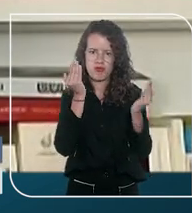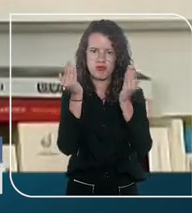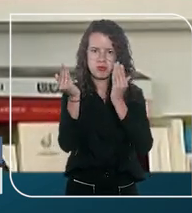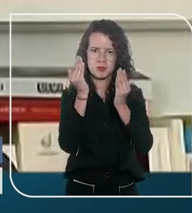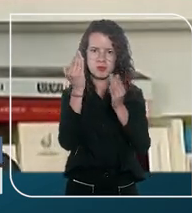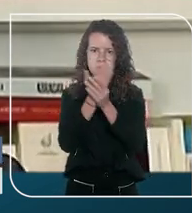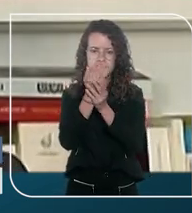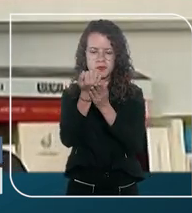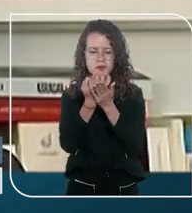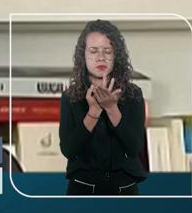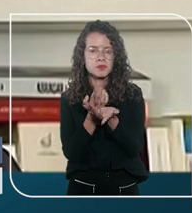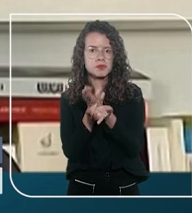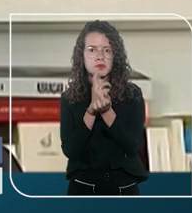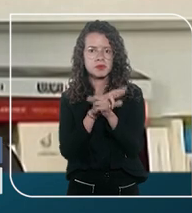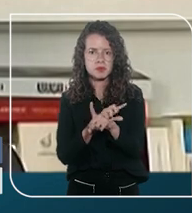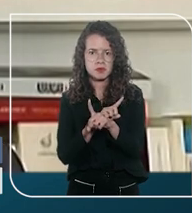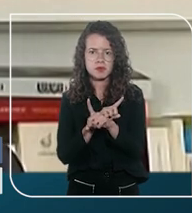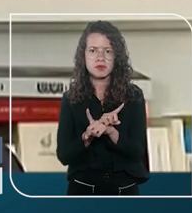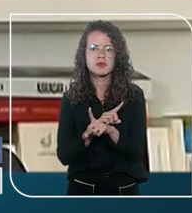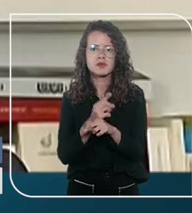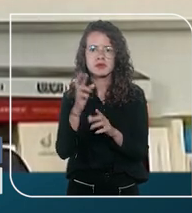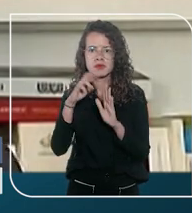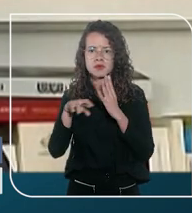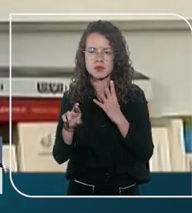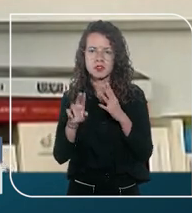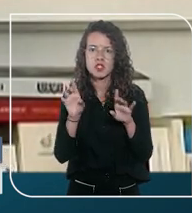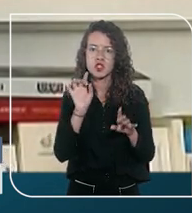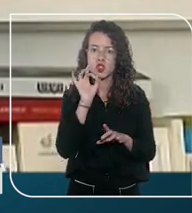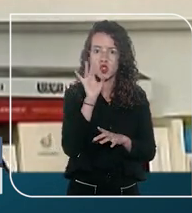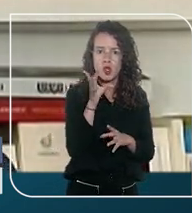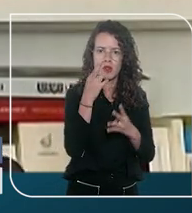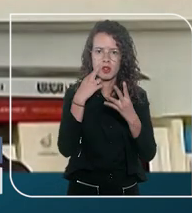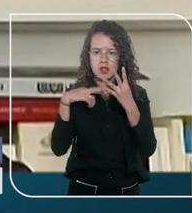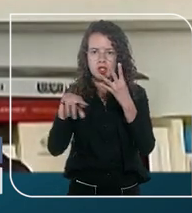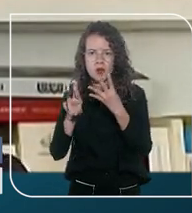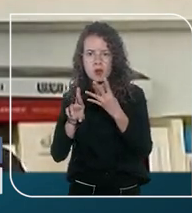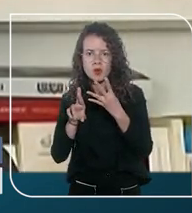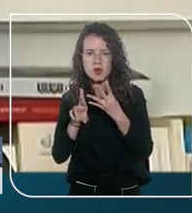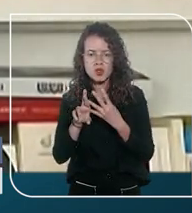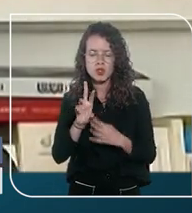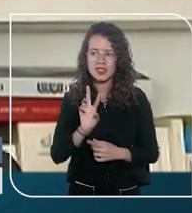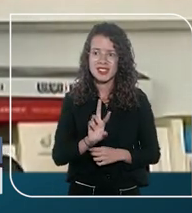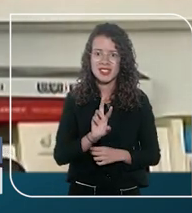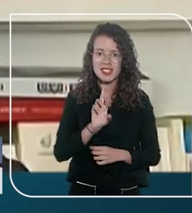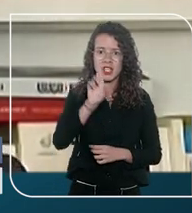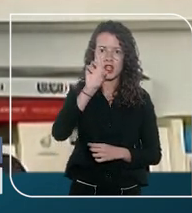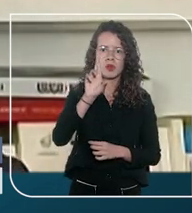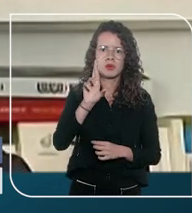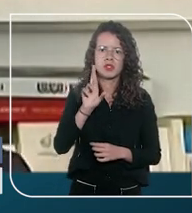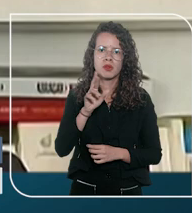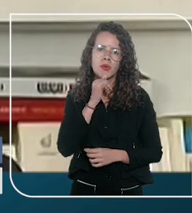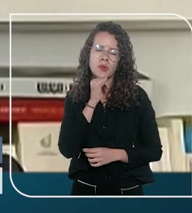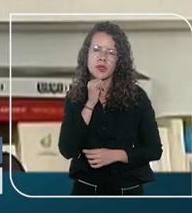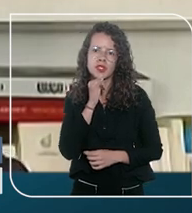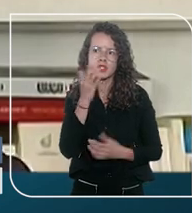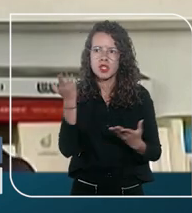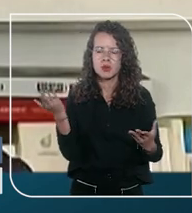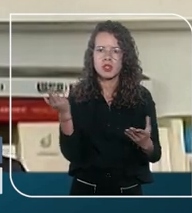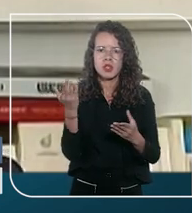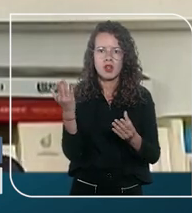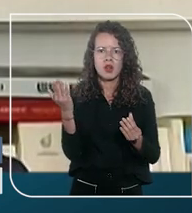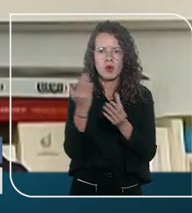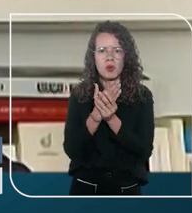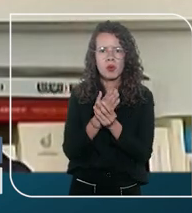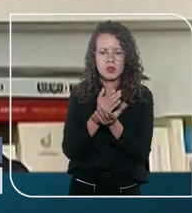recurso de embargos de divergência, somente a recursos e ações de competência originária, por exemplo, uma ação rescisória, né,